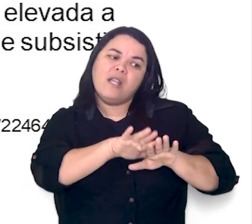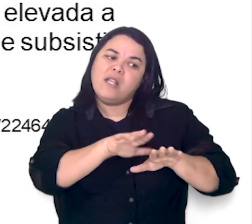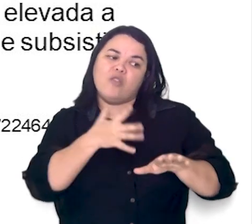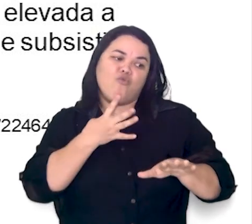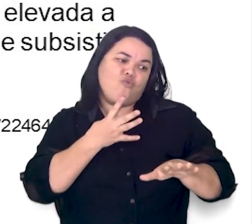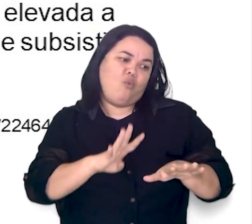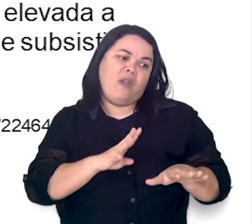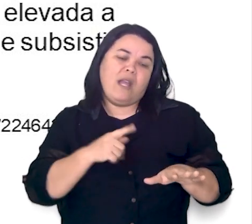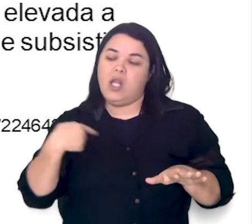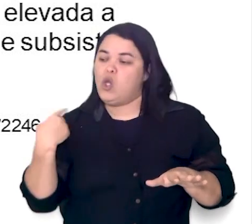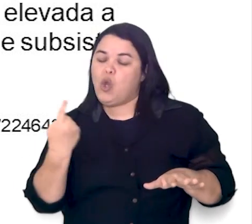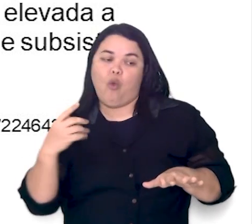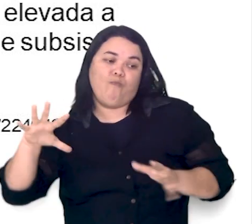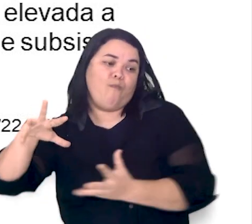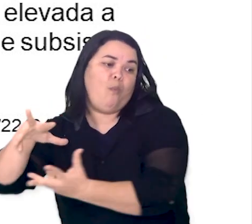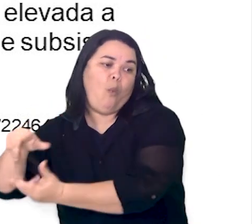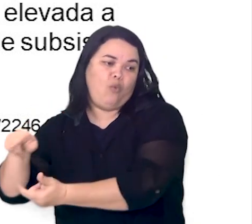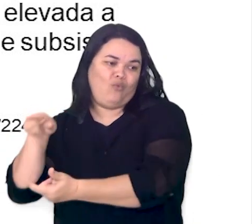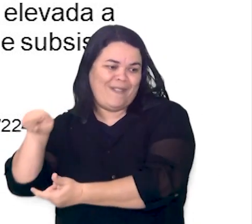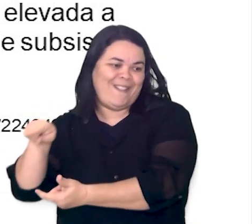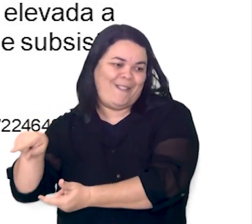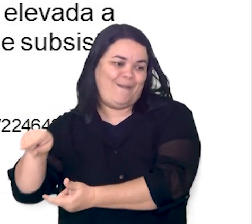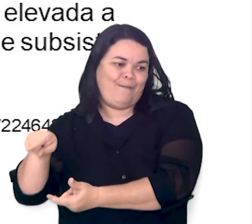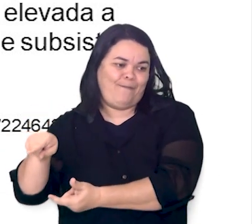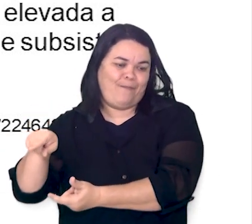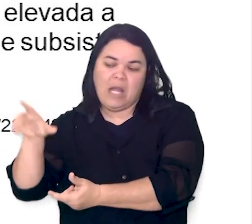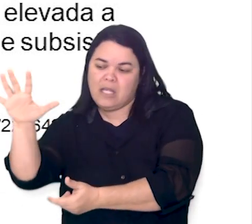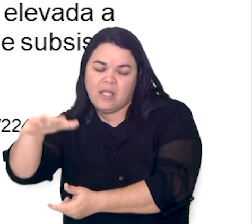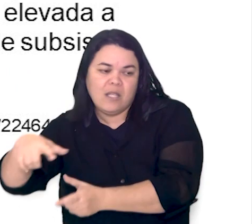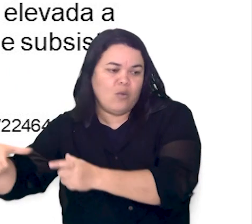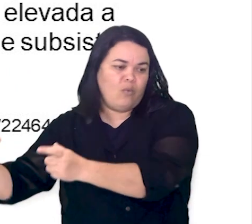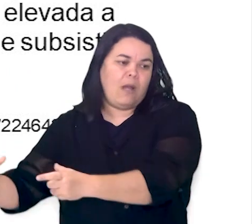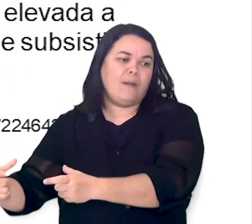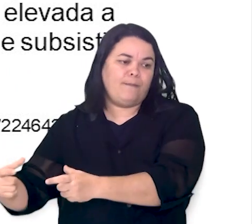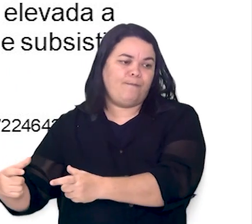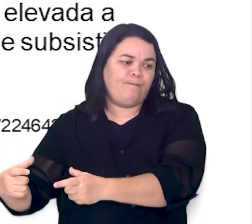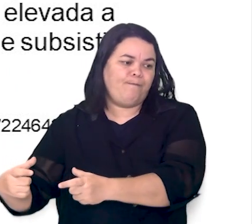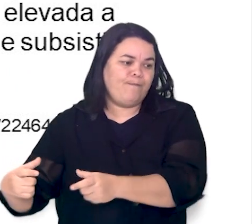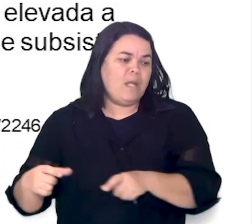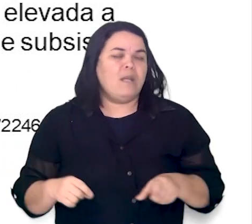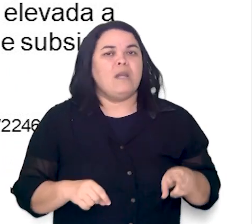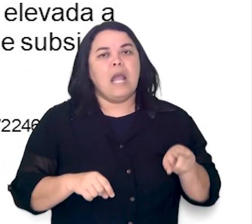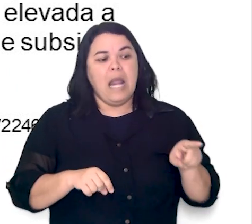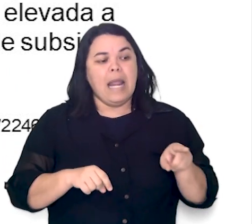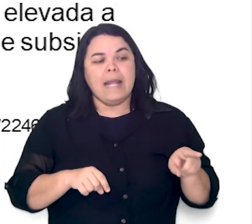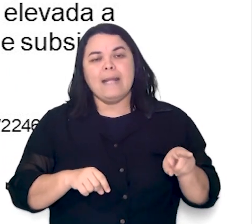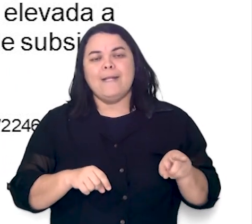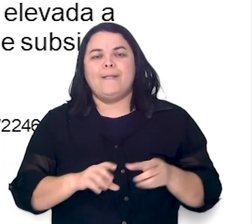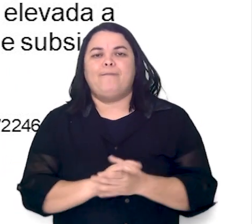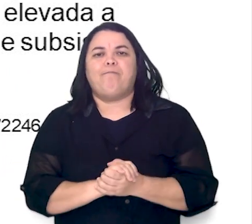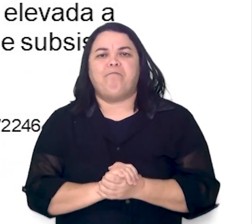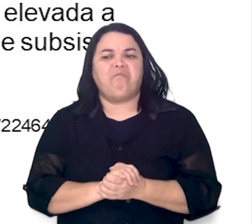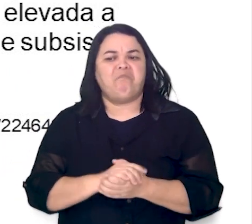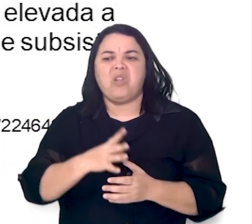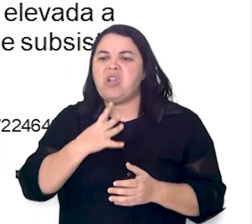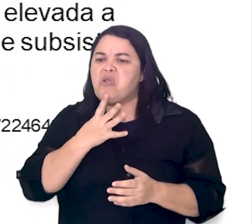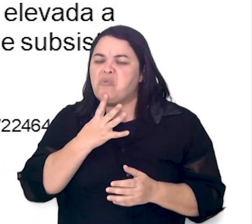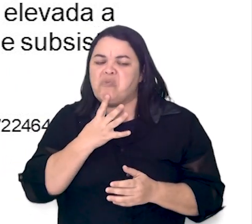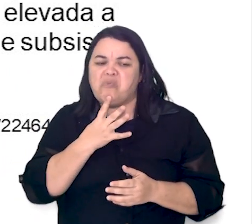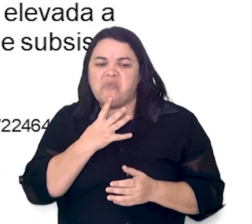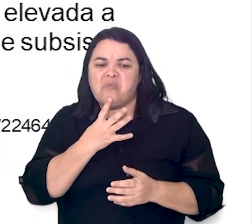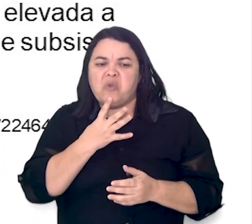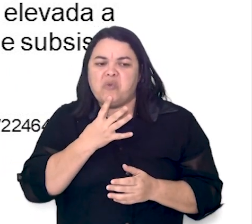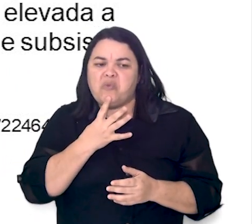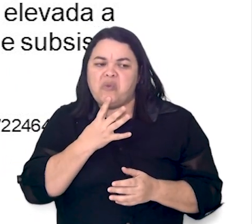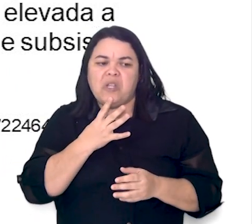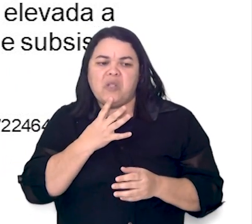conhecido antes, quando havia homens capazes de apreciá-las. Ninguém concebeu jamais uma simplicidade